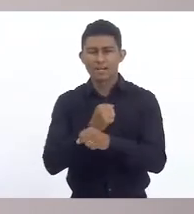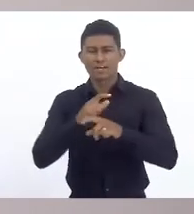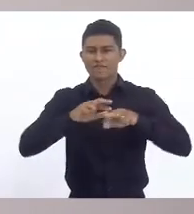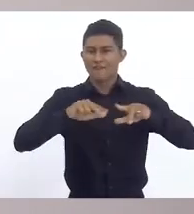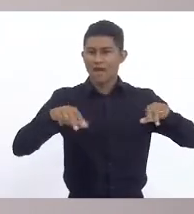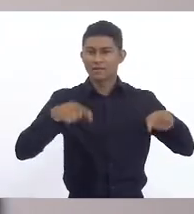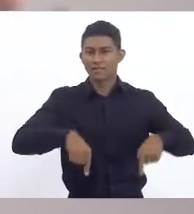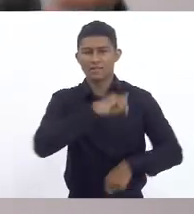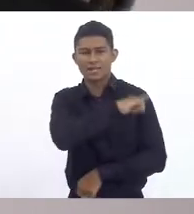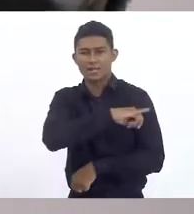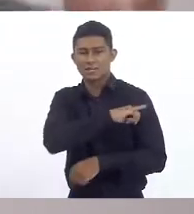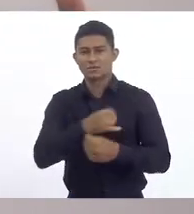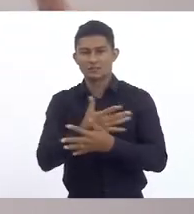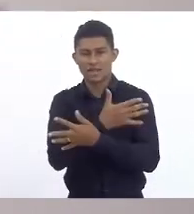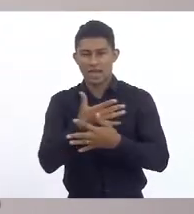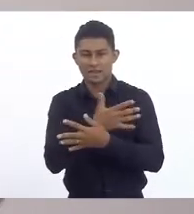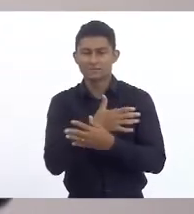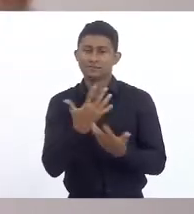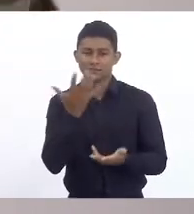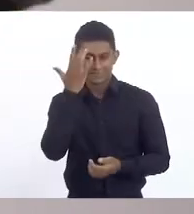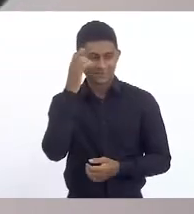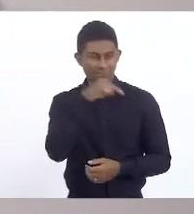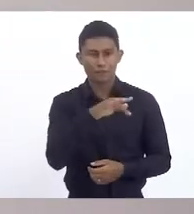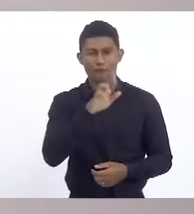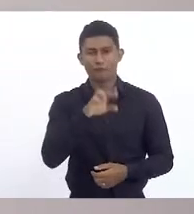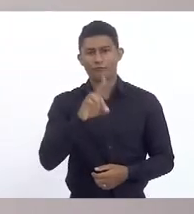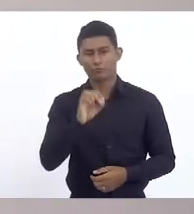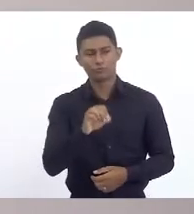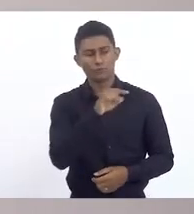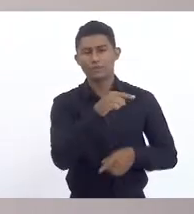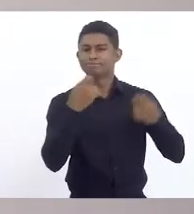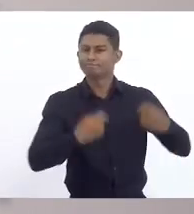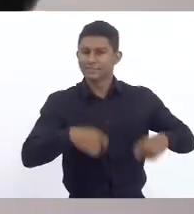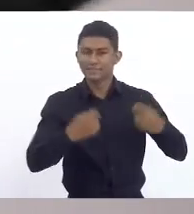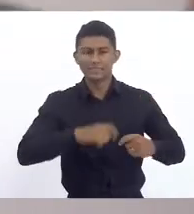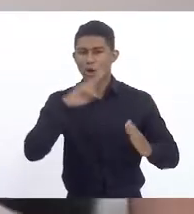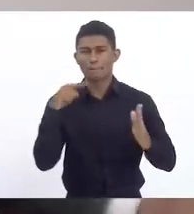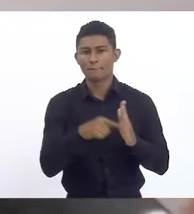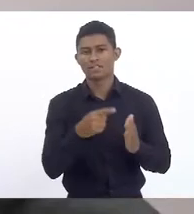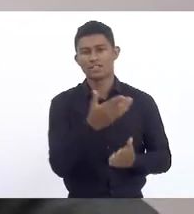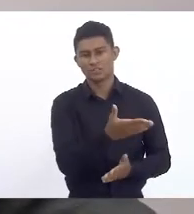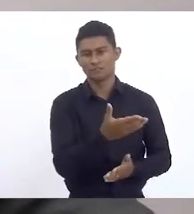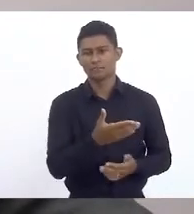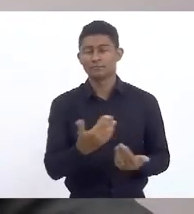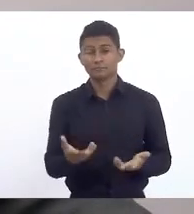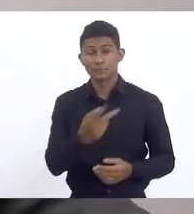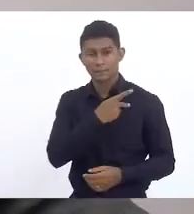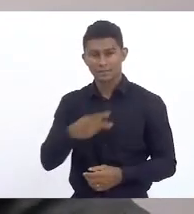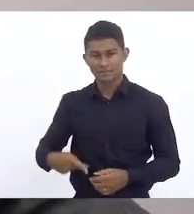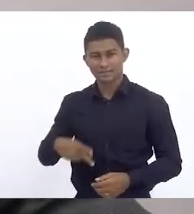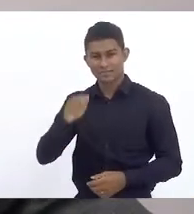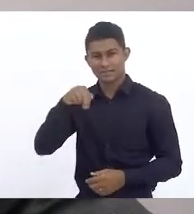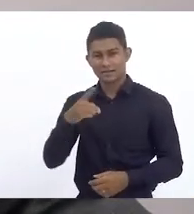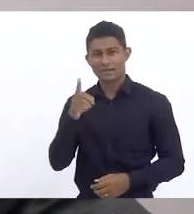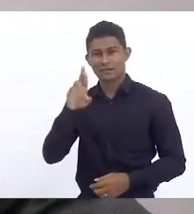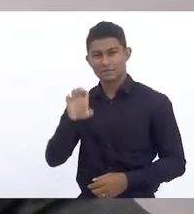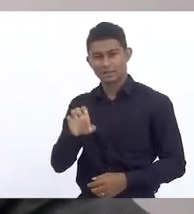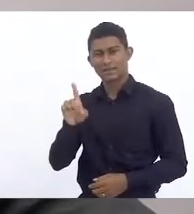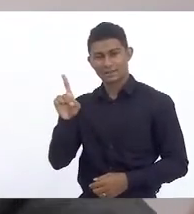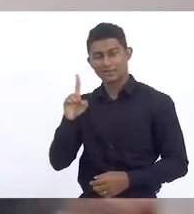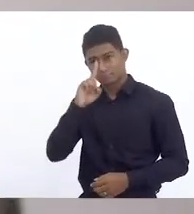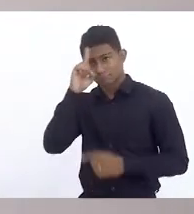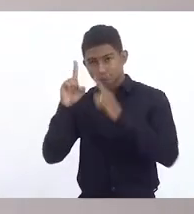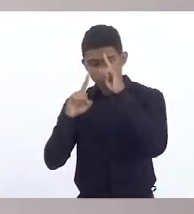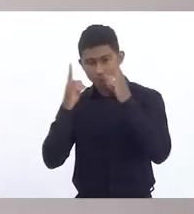gente avançar de que o Fundo Soberano tenha esse conceito. Ele foi idealizado pelo presidente André Ciliano e muito debatido aqui na